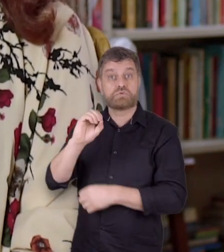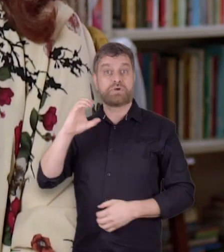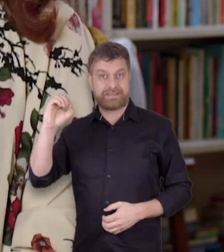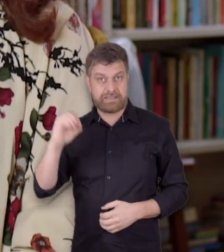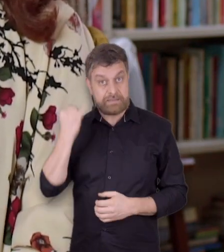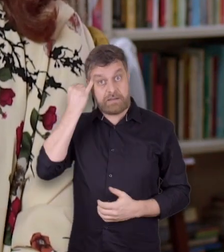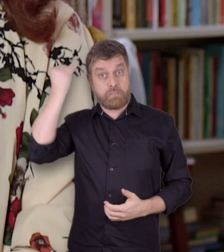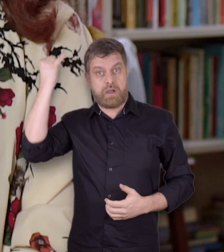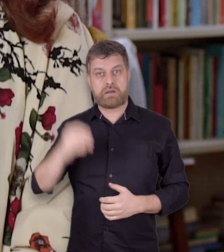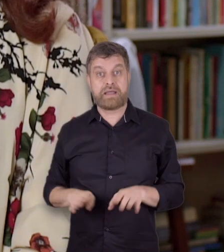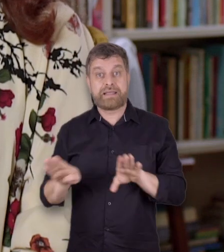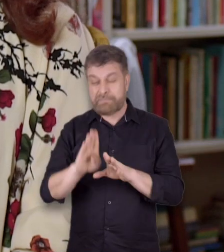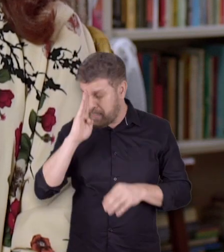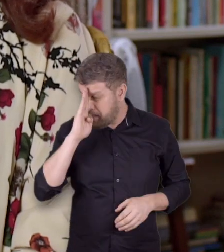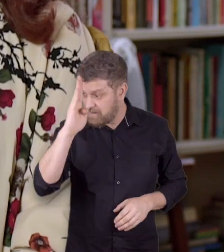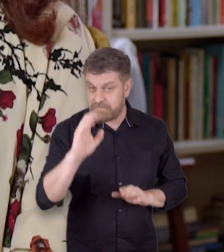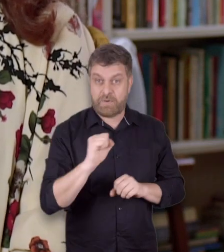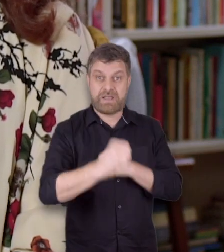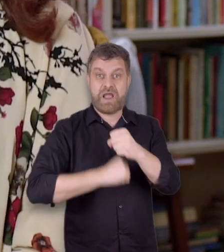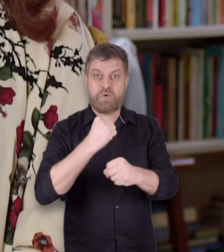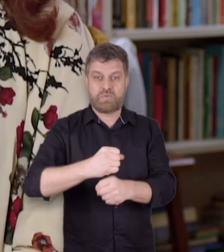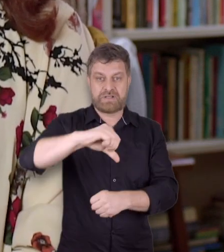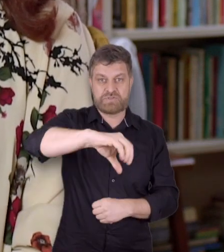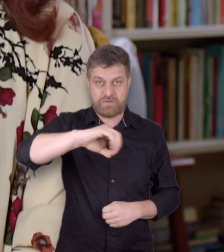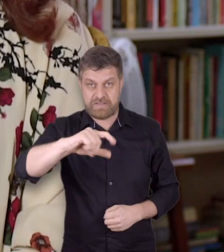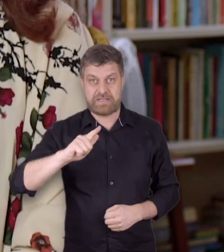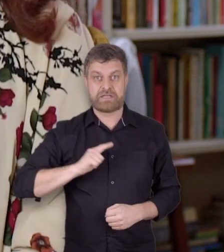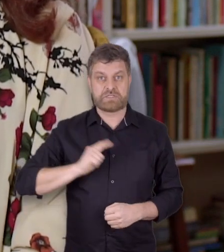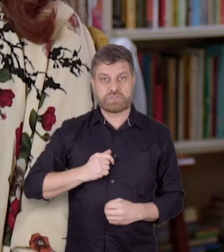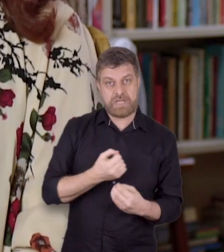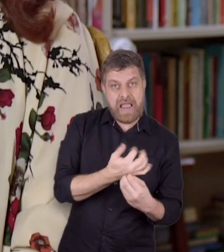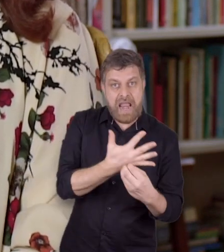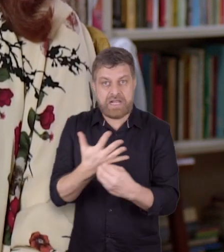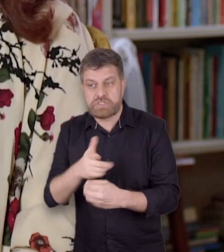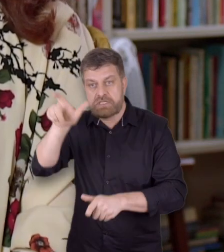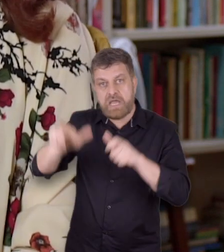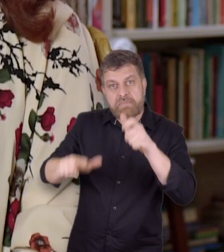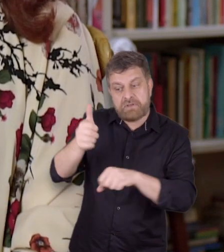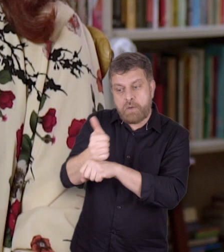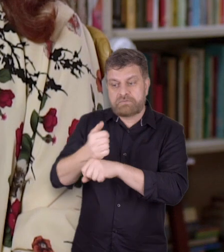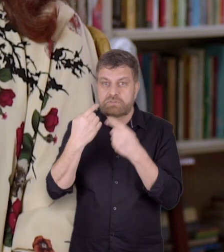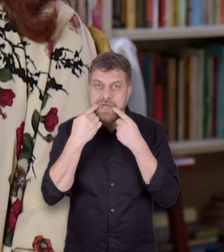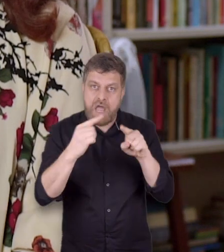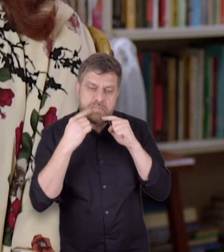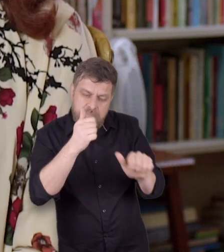já, e principalmente nos anos 90, no trabalho de artistas e